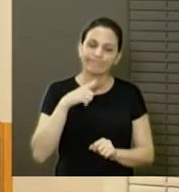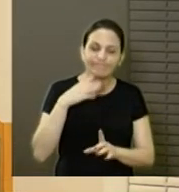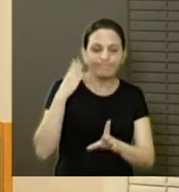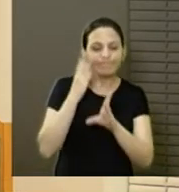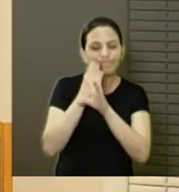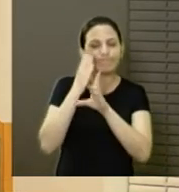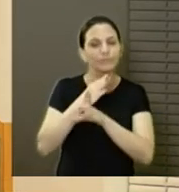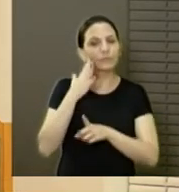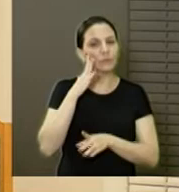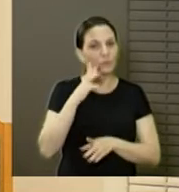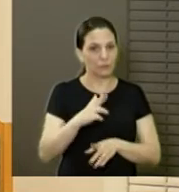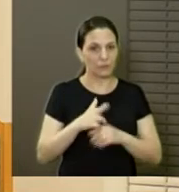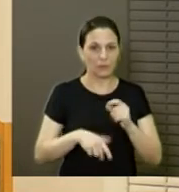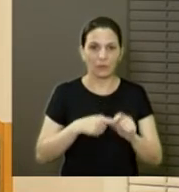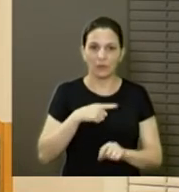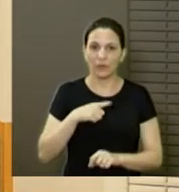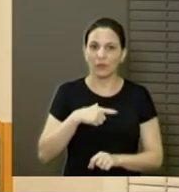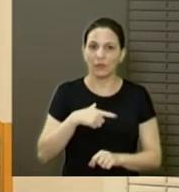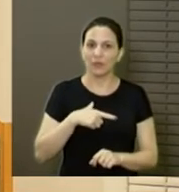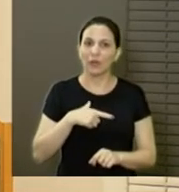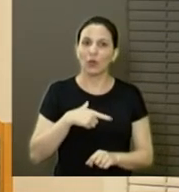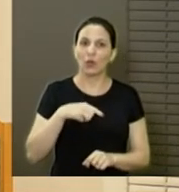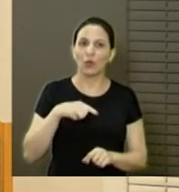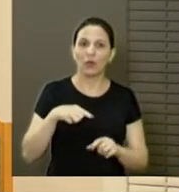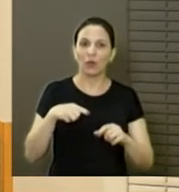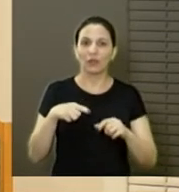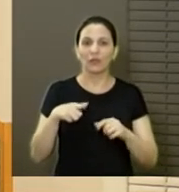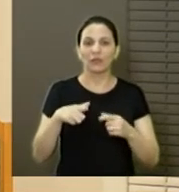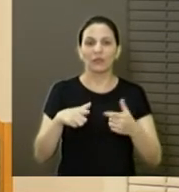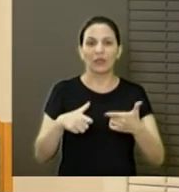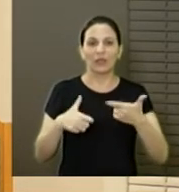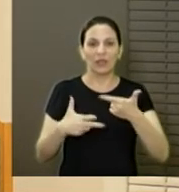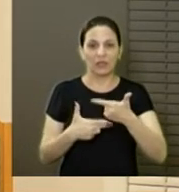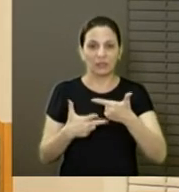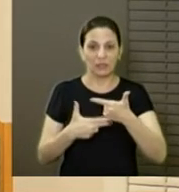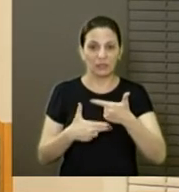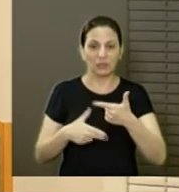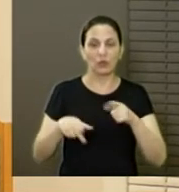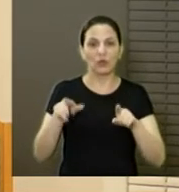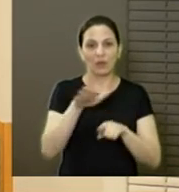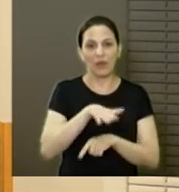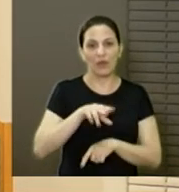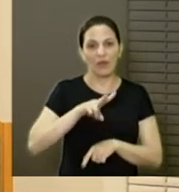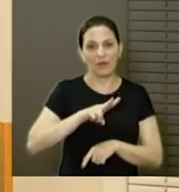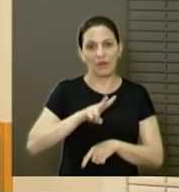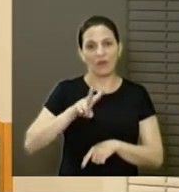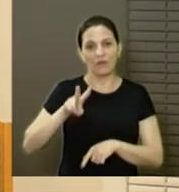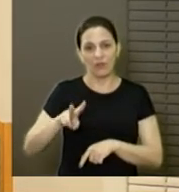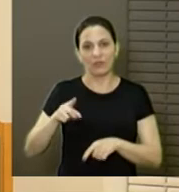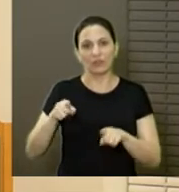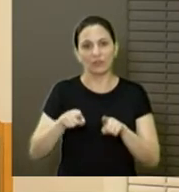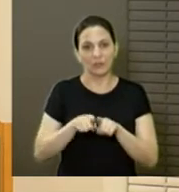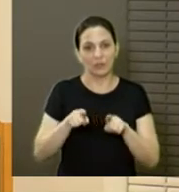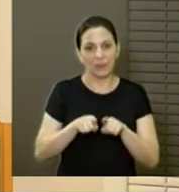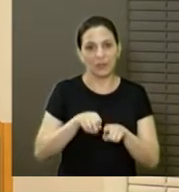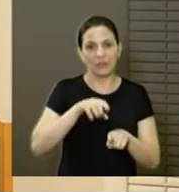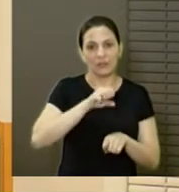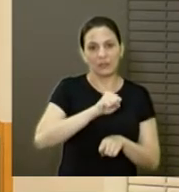encontradas. Outra novidade é o mutirão de castração, que será realizado na região do Vale Verde e do Selmidei.